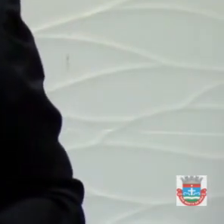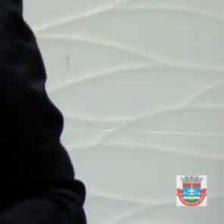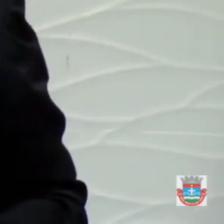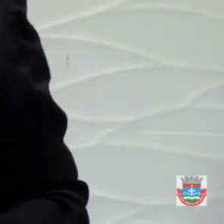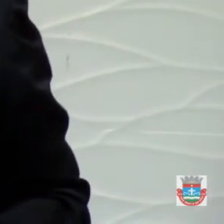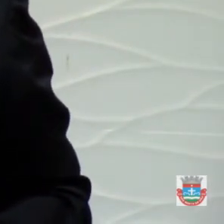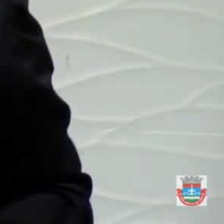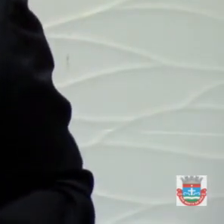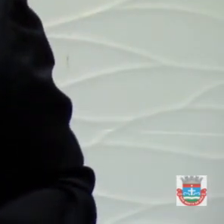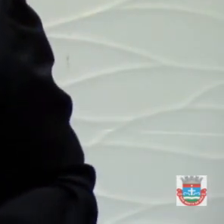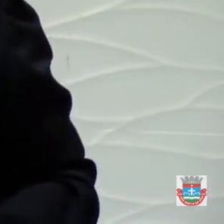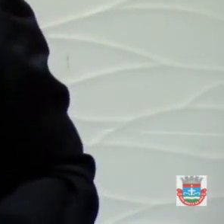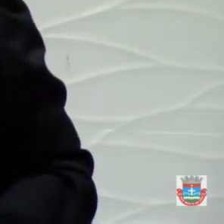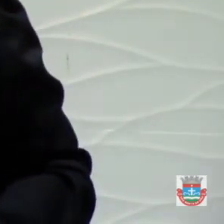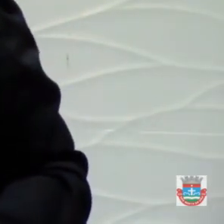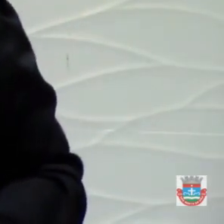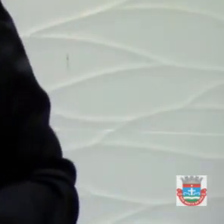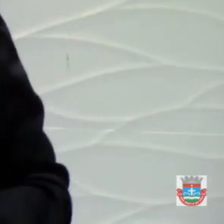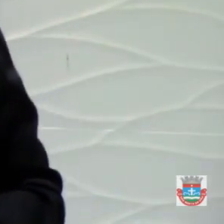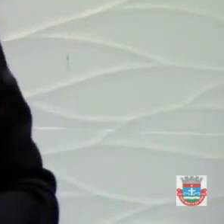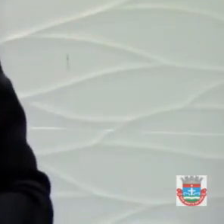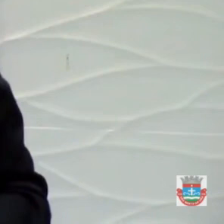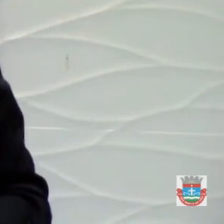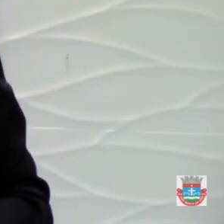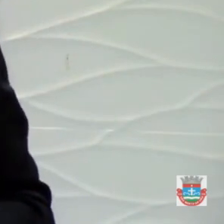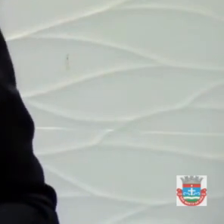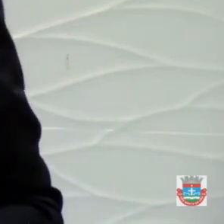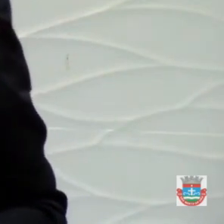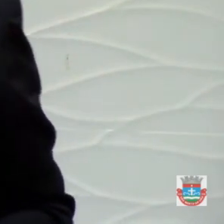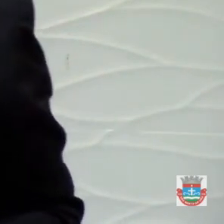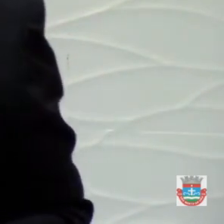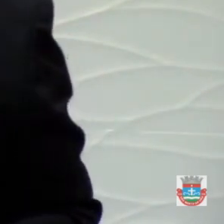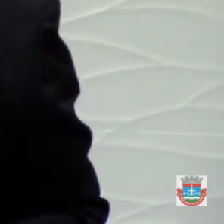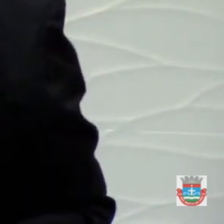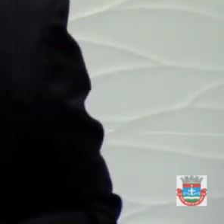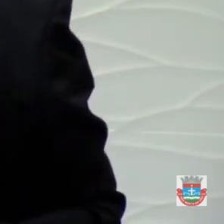Eu mandei um ofício para a CELP,